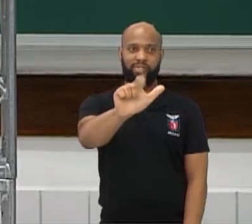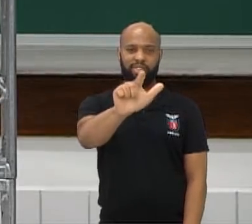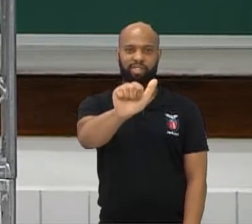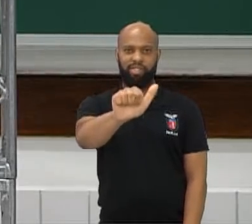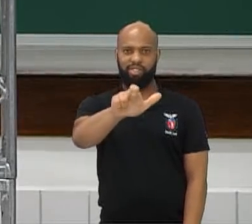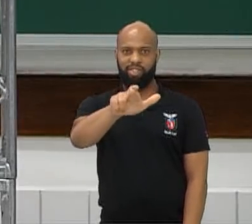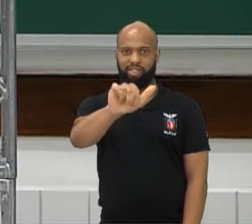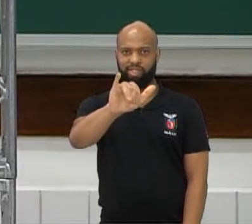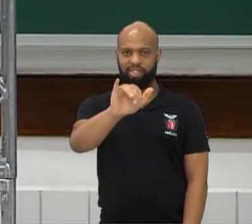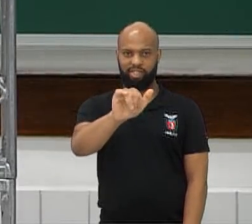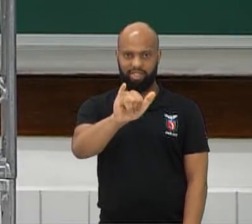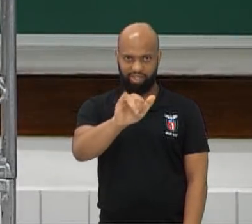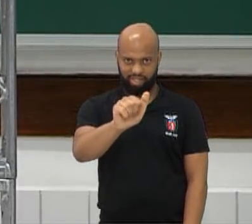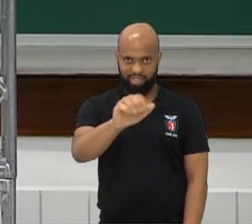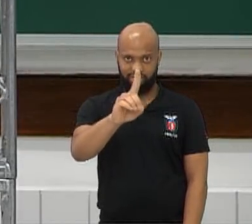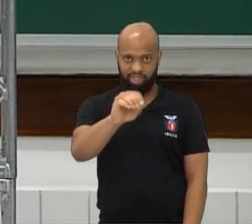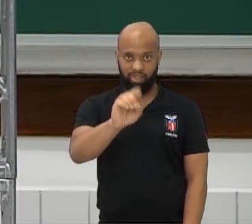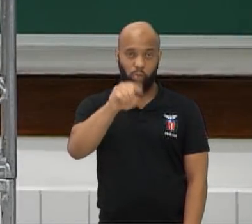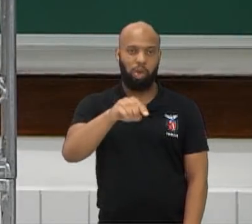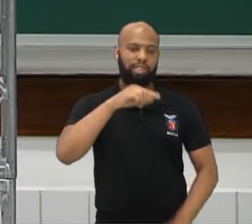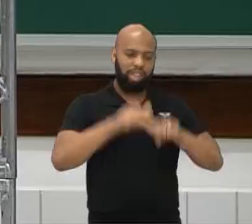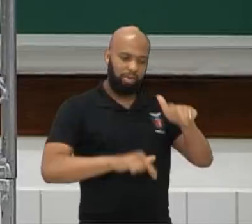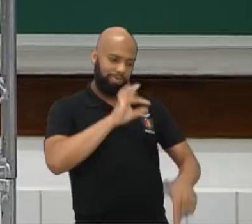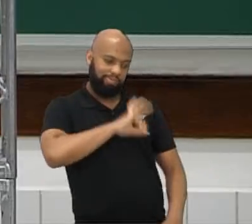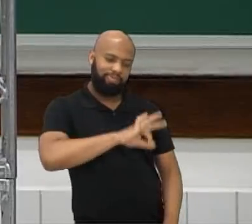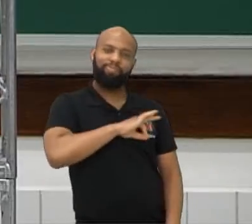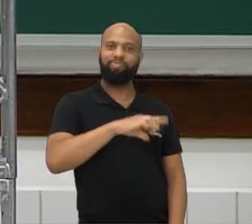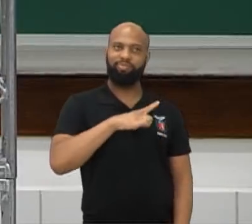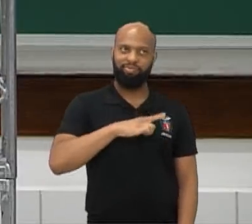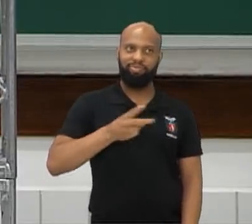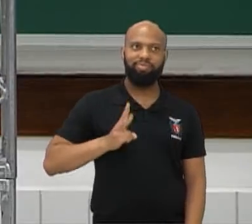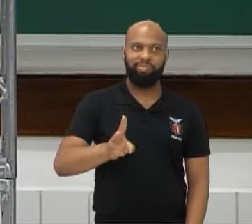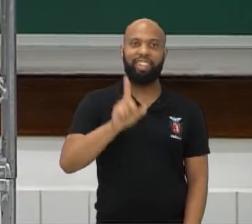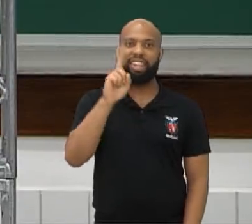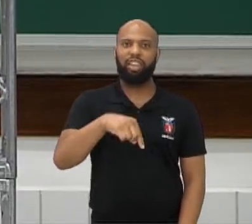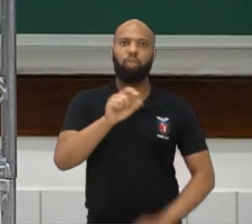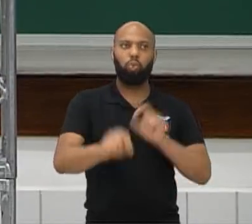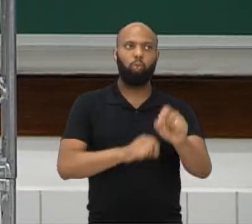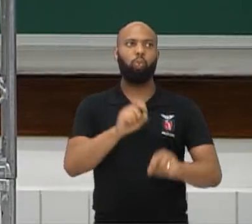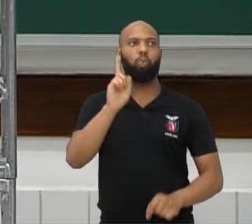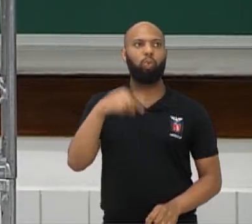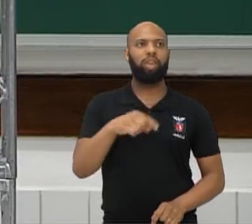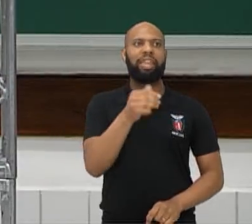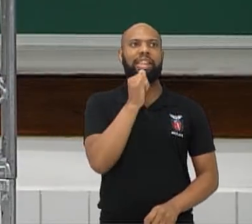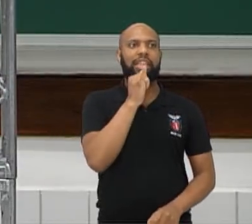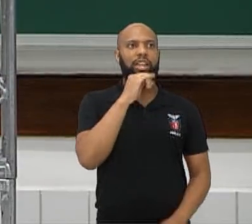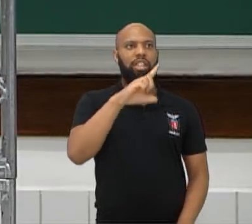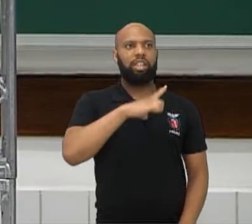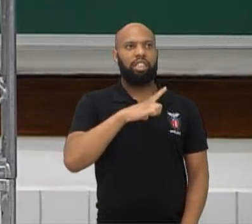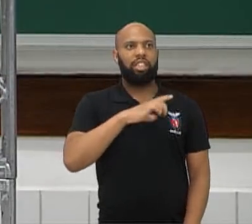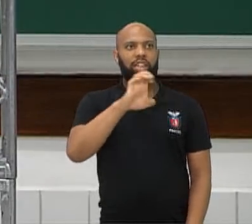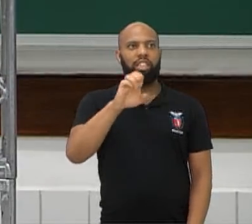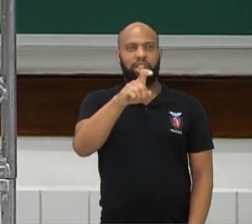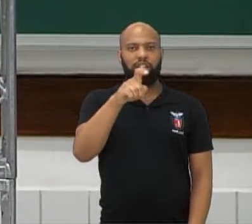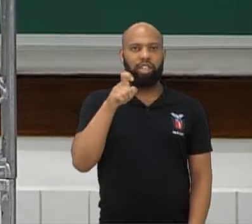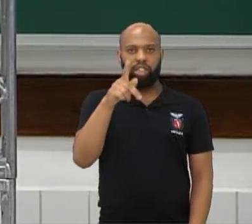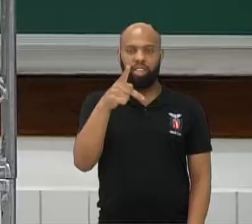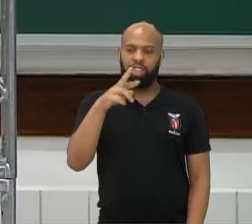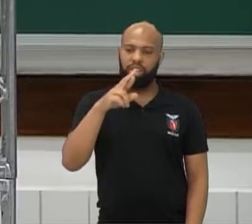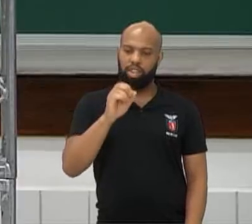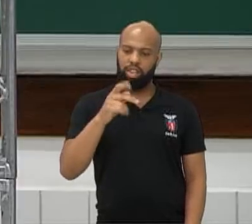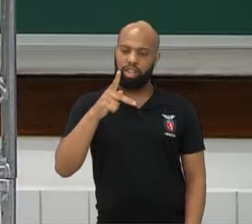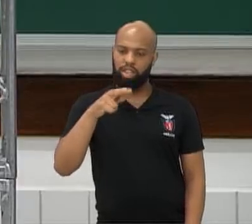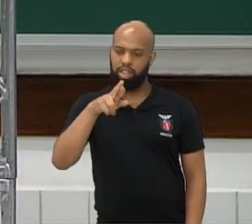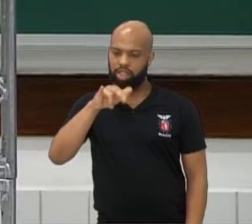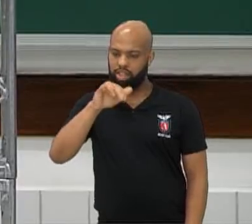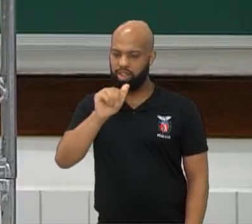muito importante que vai aparecer em vários momentos durante a nossa aula. Ser expropriado é quando algo é retirado de você.